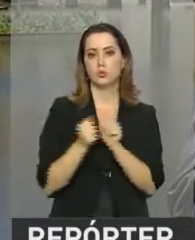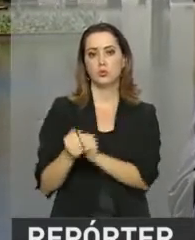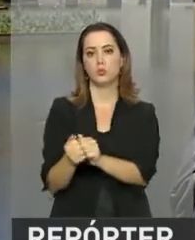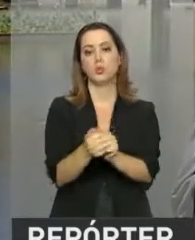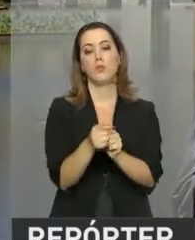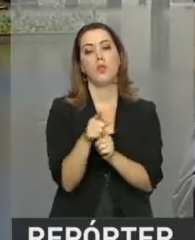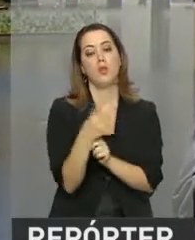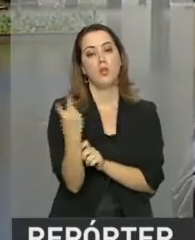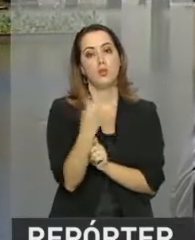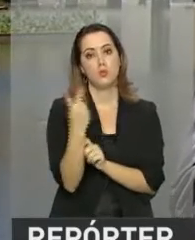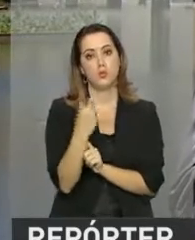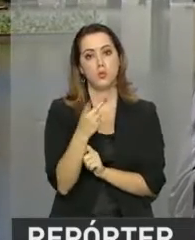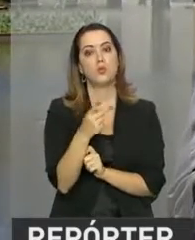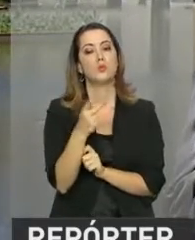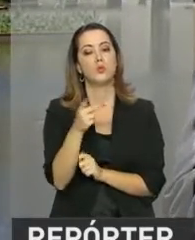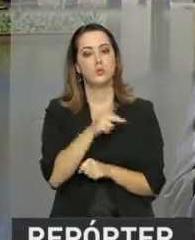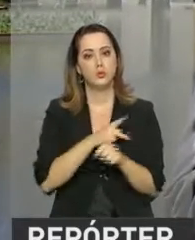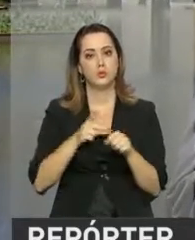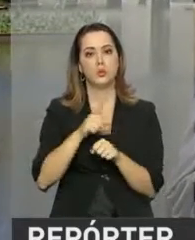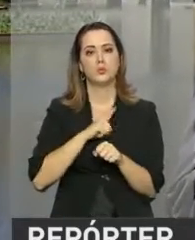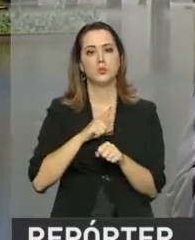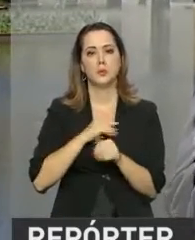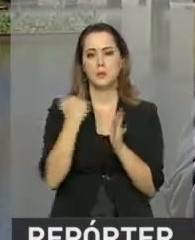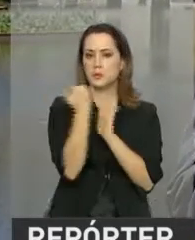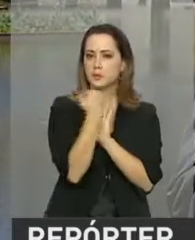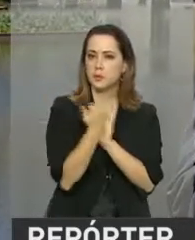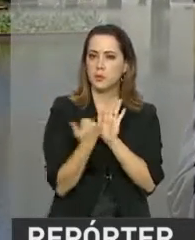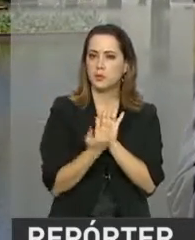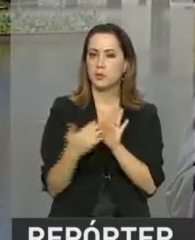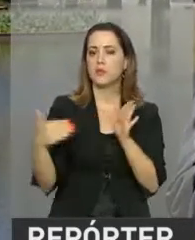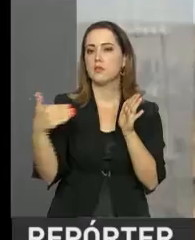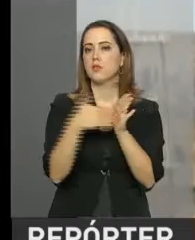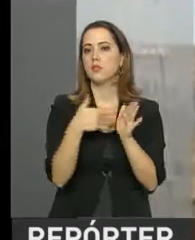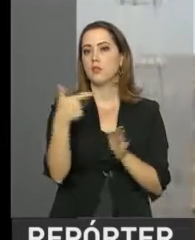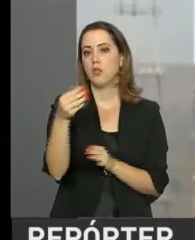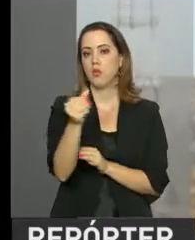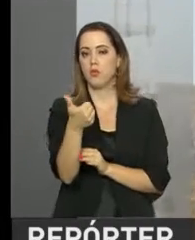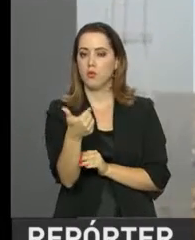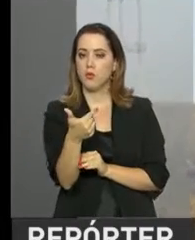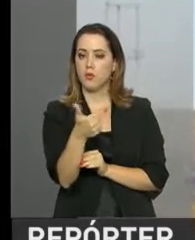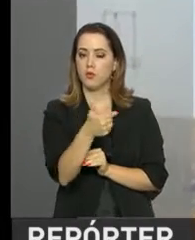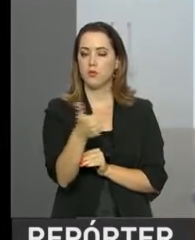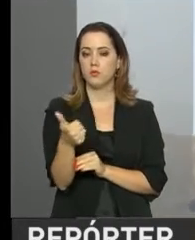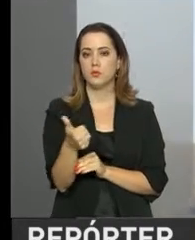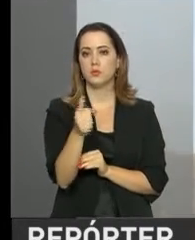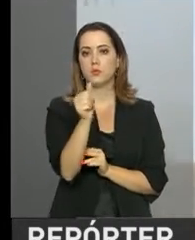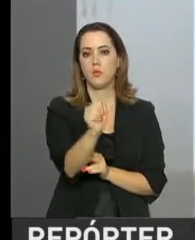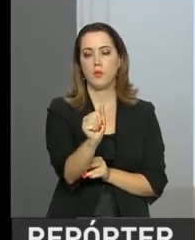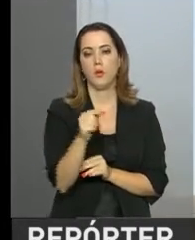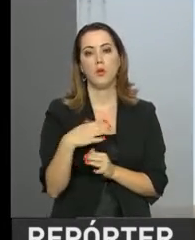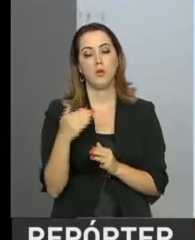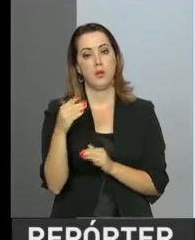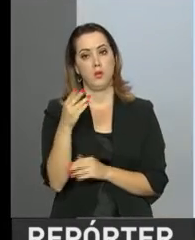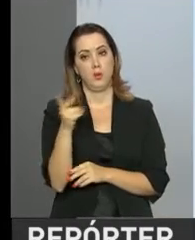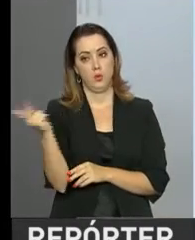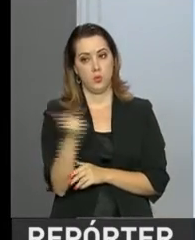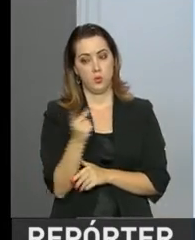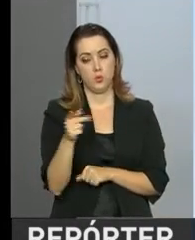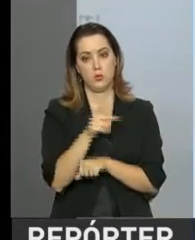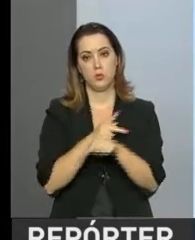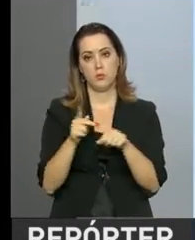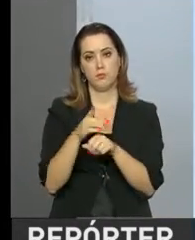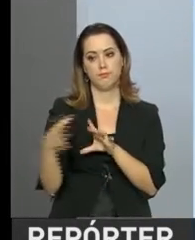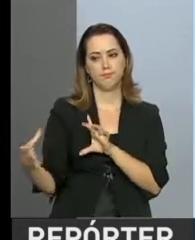duas Nações também mantém um plano de ação conjunta até 2021 Brasil e China tem acordos de cooperação em